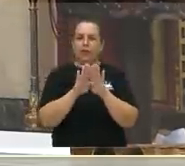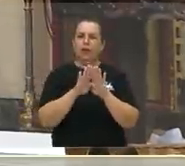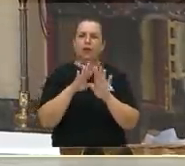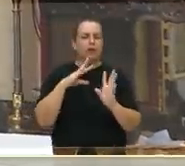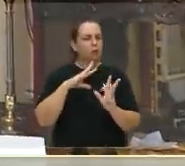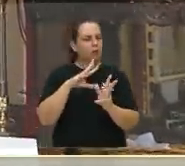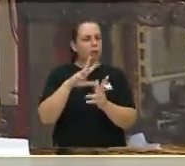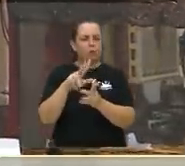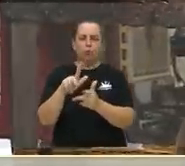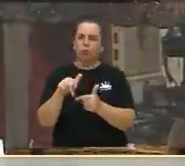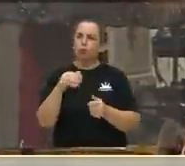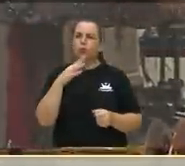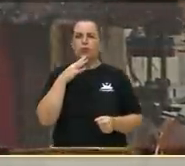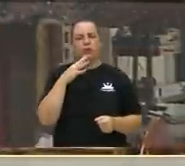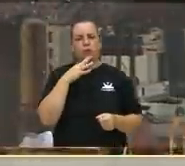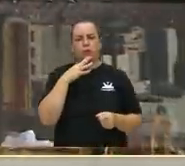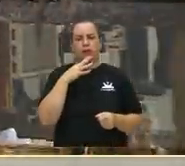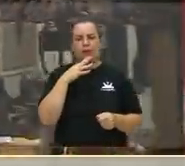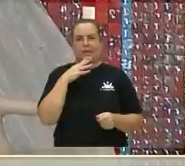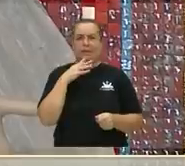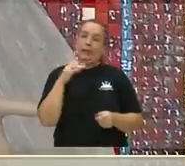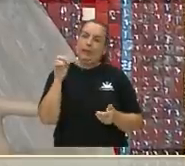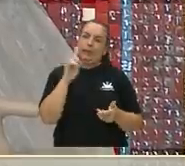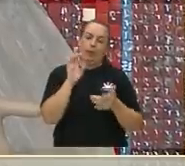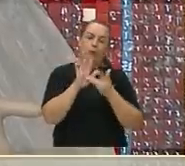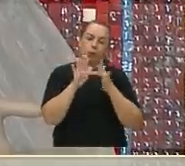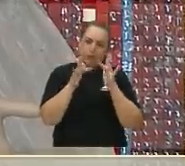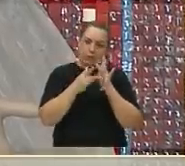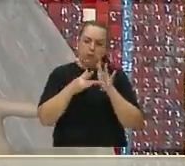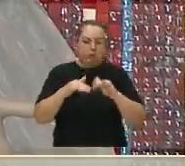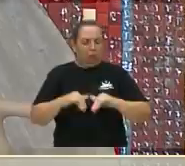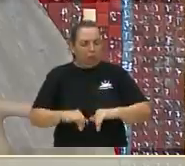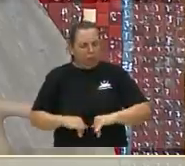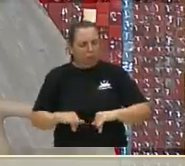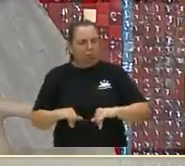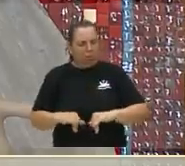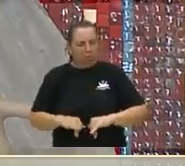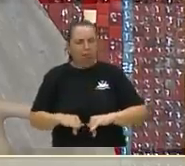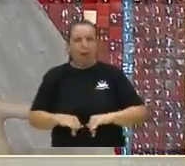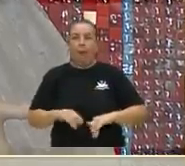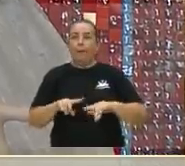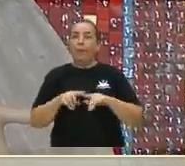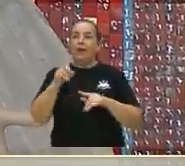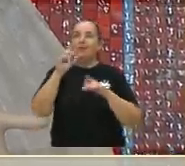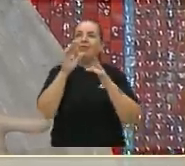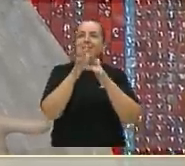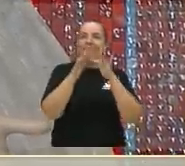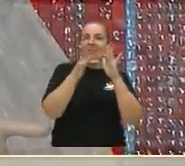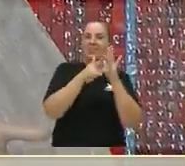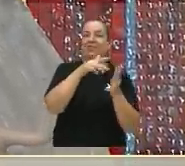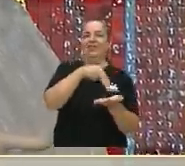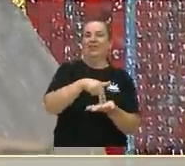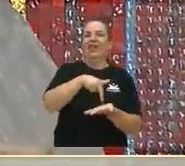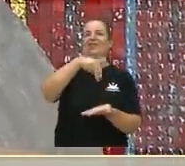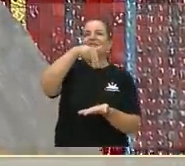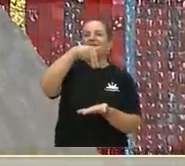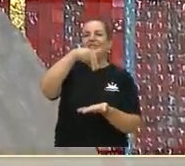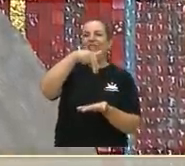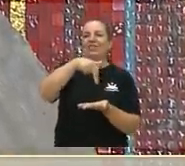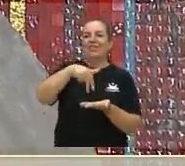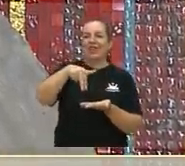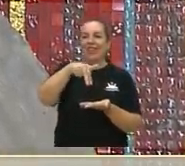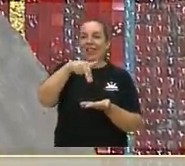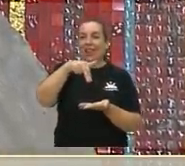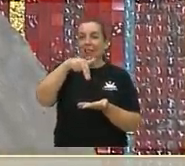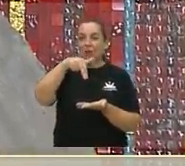mundo e não o cristo padecente mas o cristo ressuscitado que disse a tomé